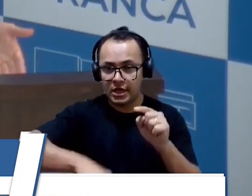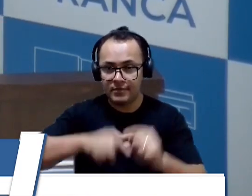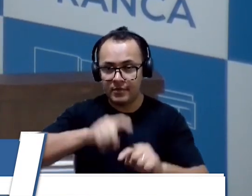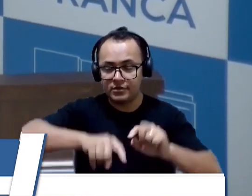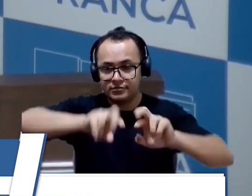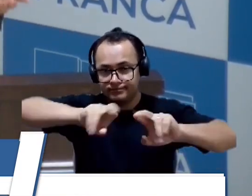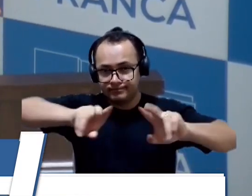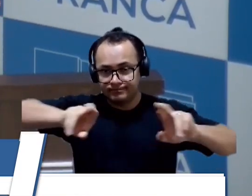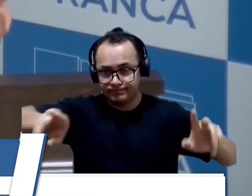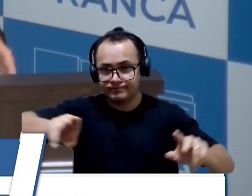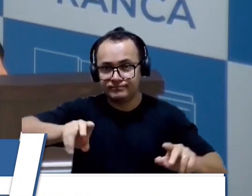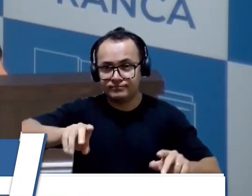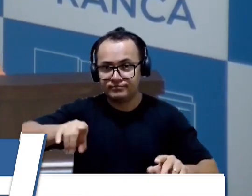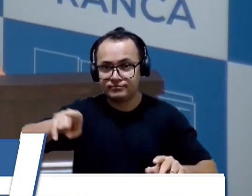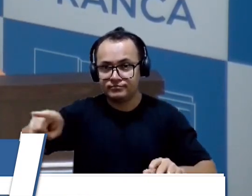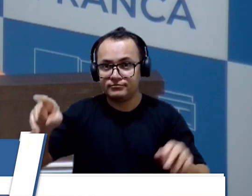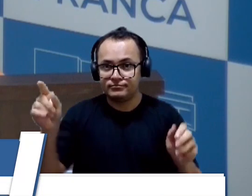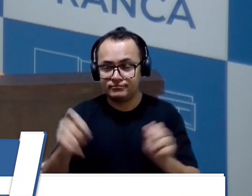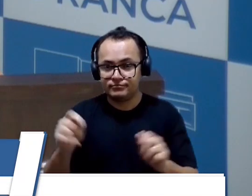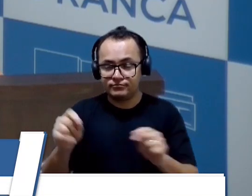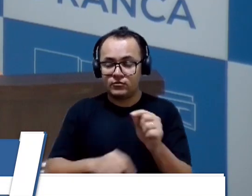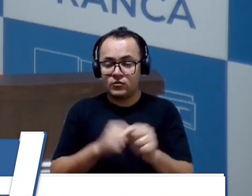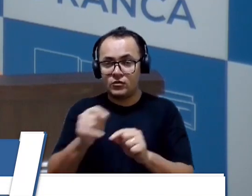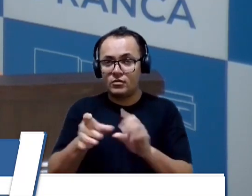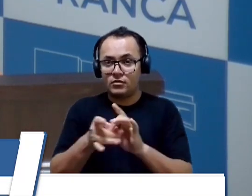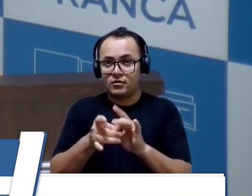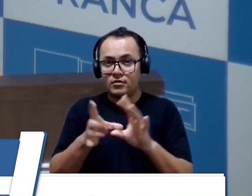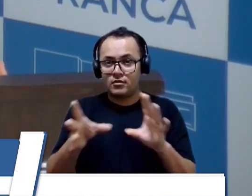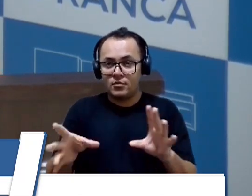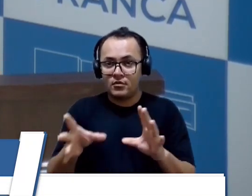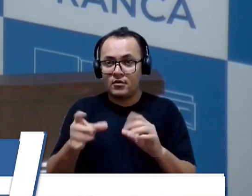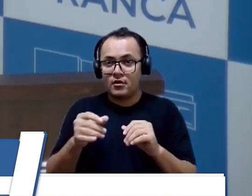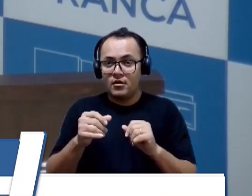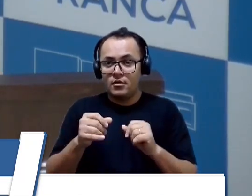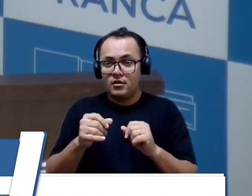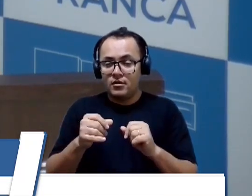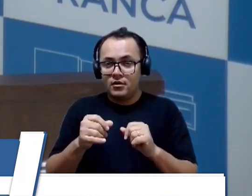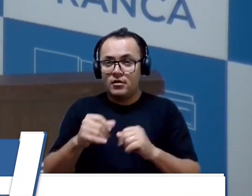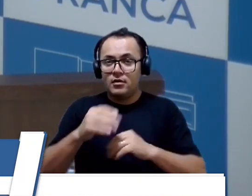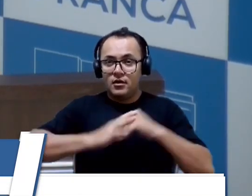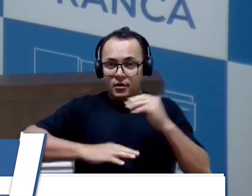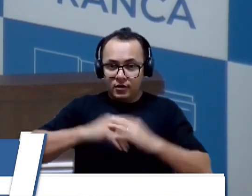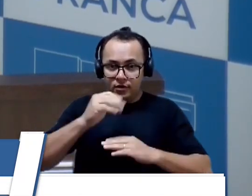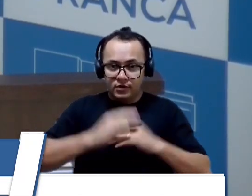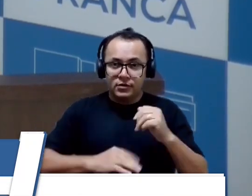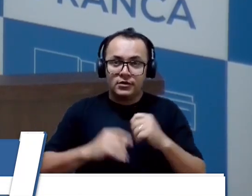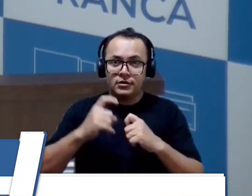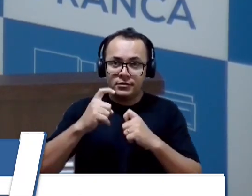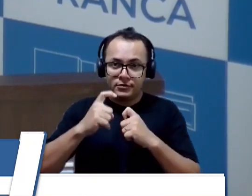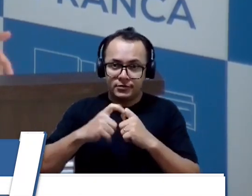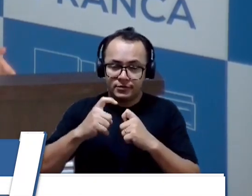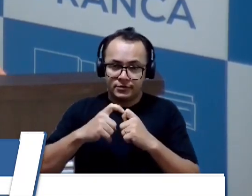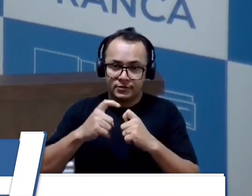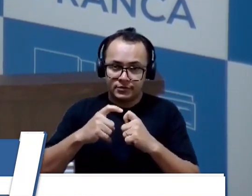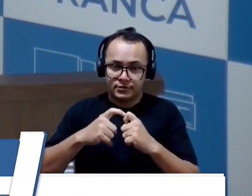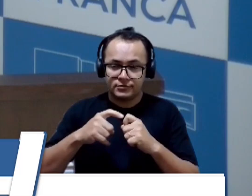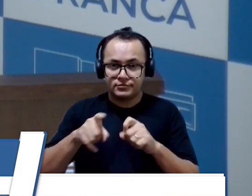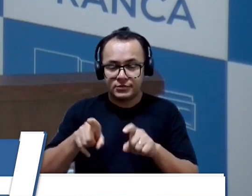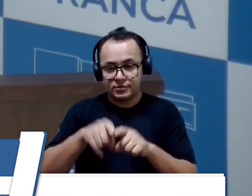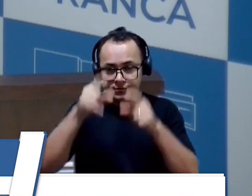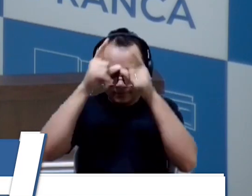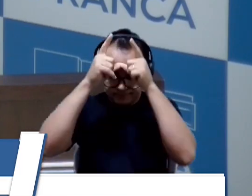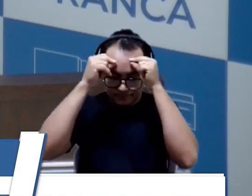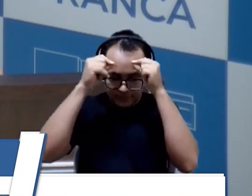dessa medida será, inclusive, até possível a circulação dos profissionais médicos e o fluxo dos pacientes